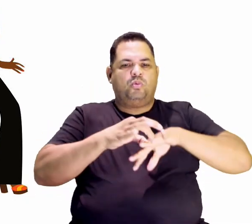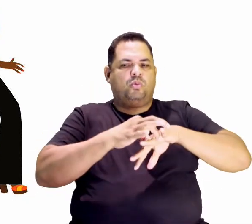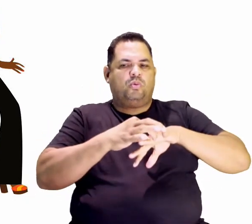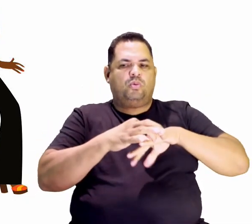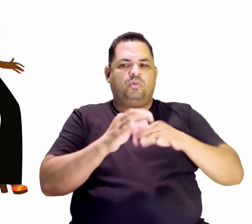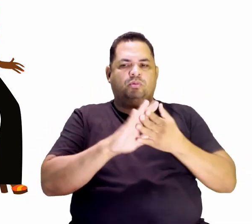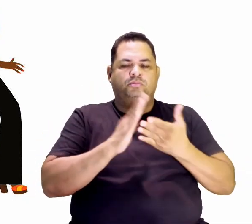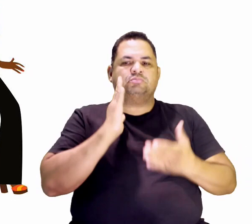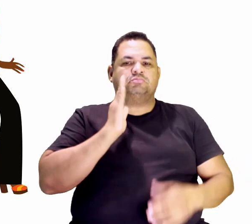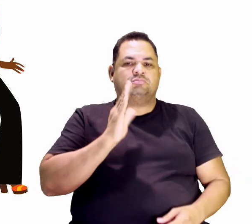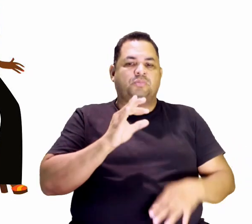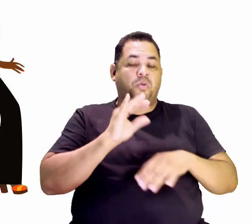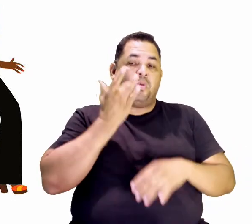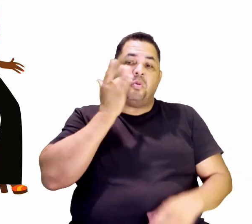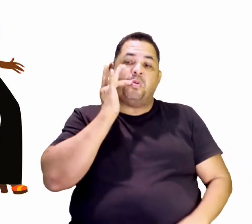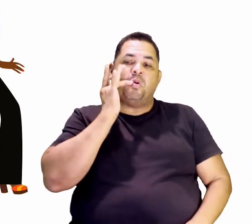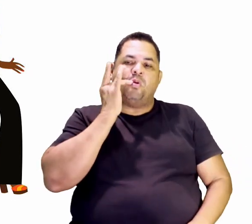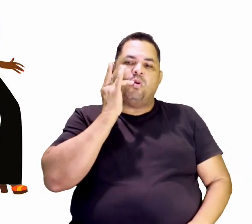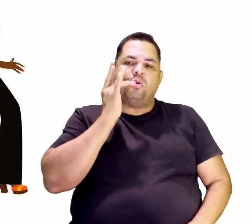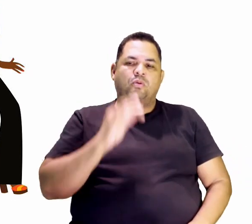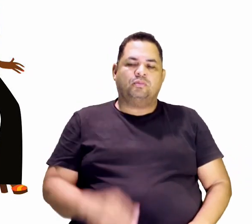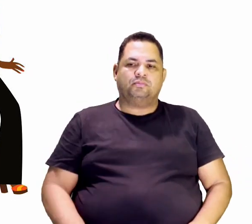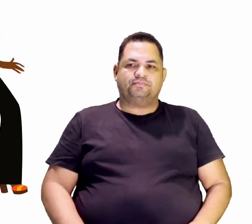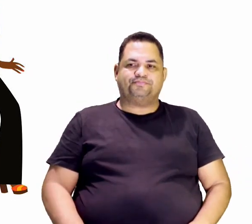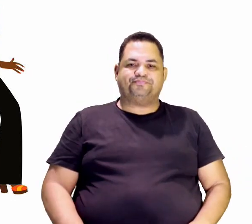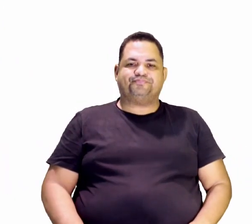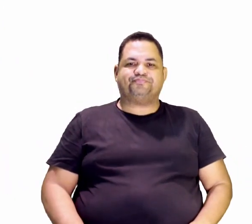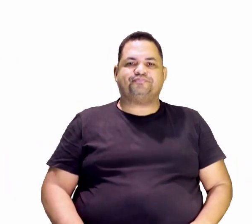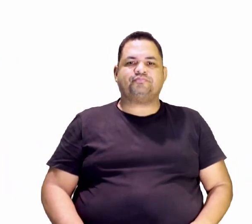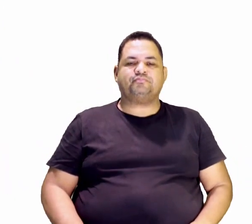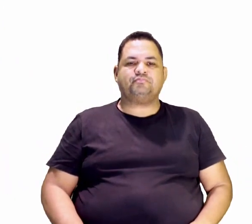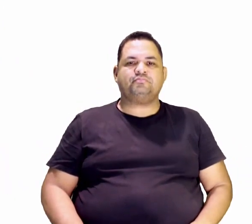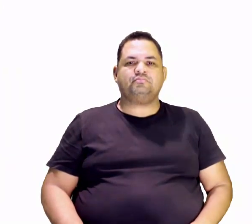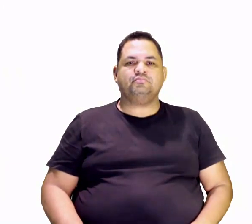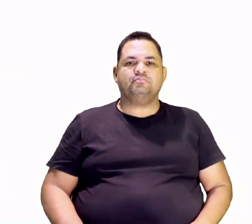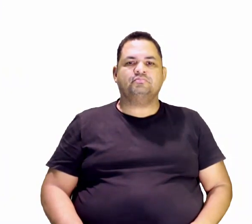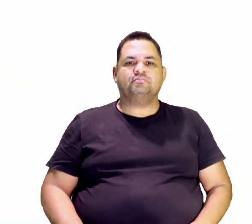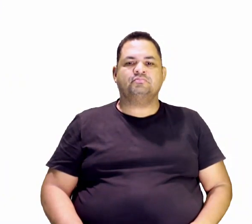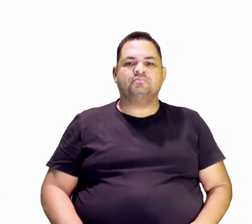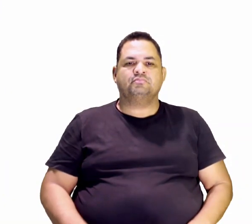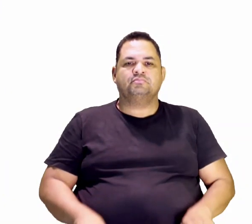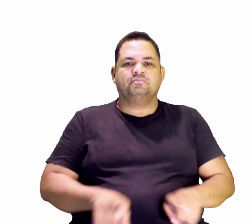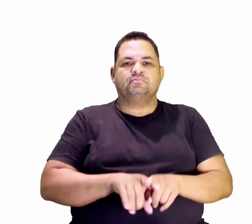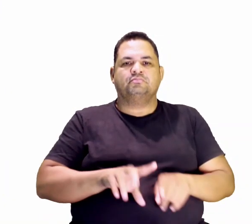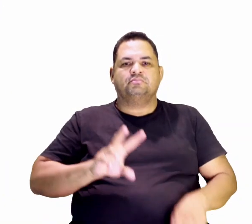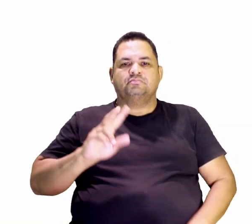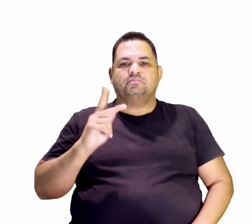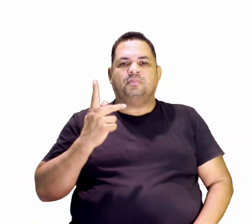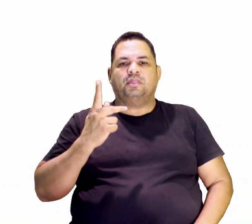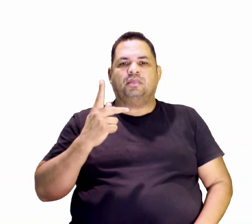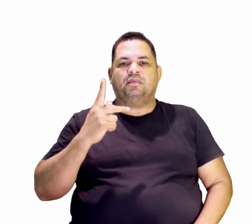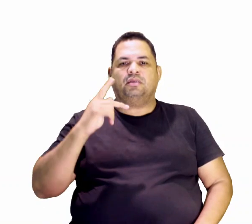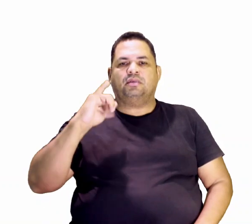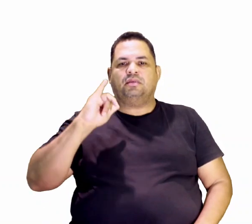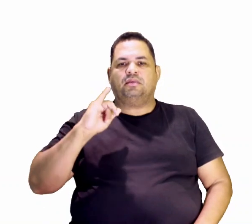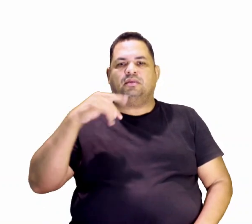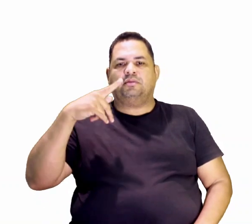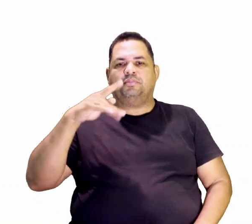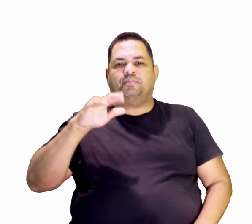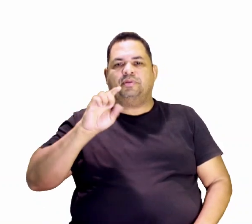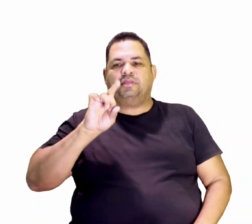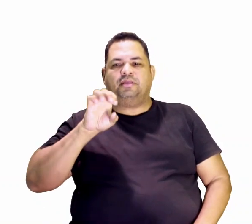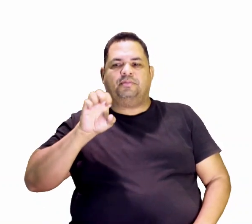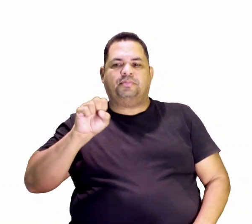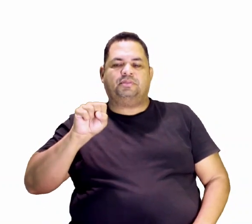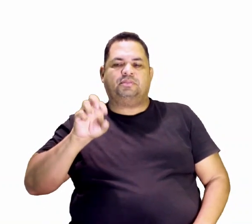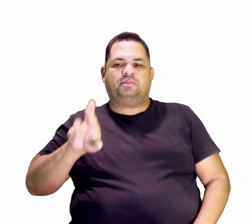sabe, esse grupo aí, essa tribo é dos funkeiros. Tem os hipsters, né? O que é de